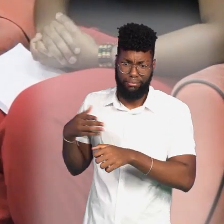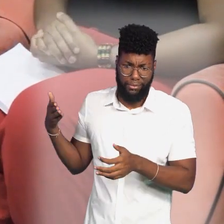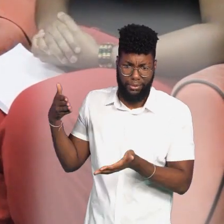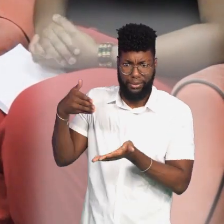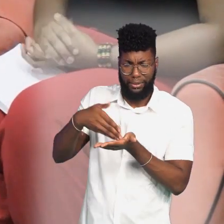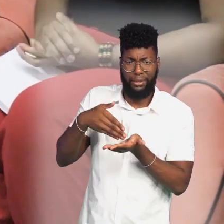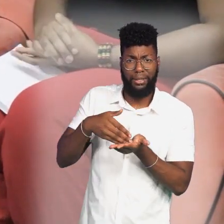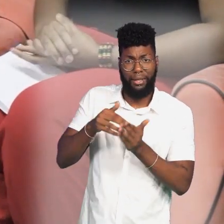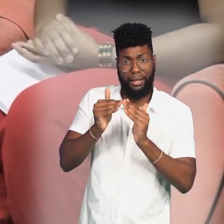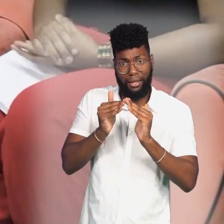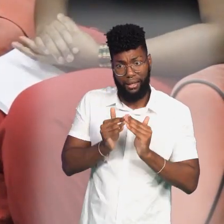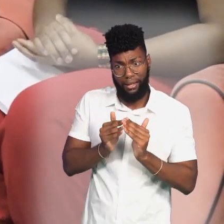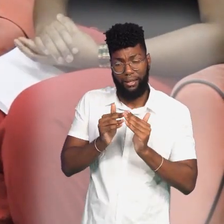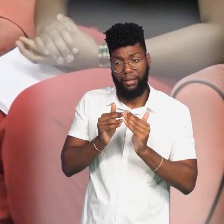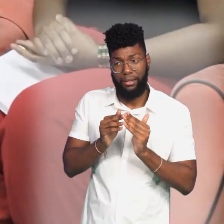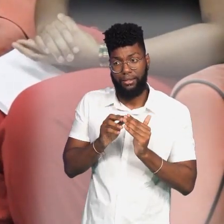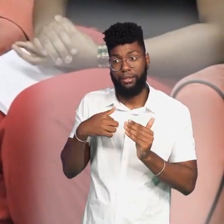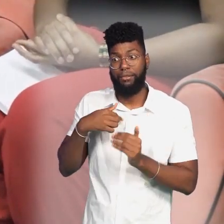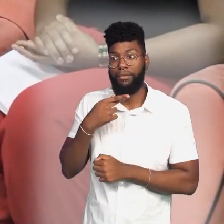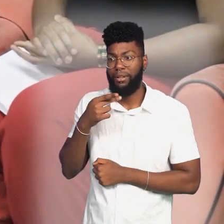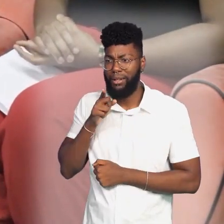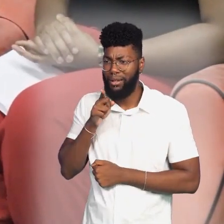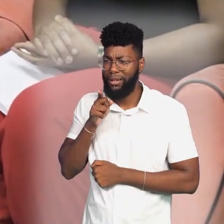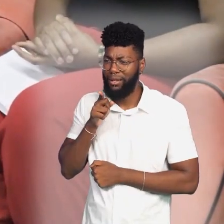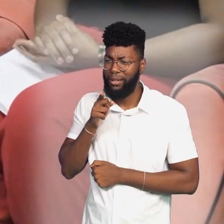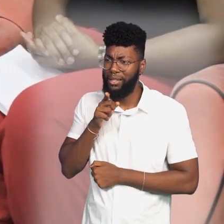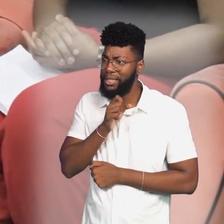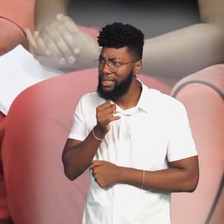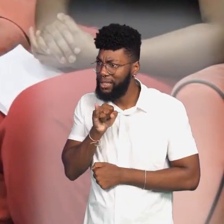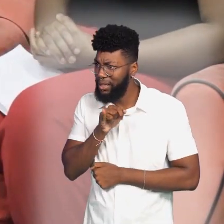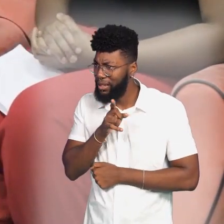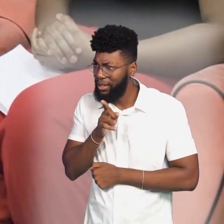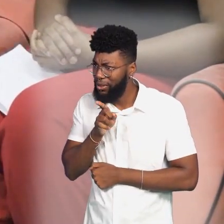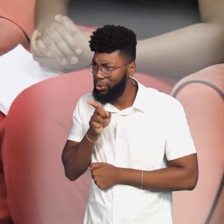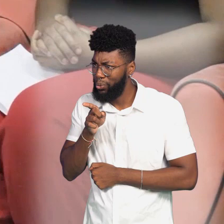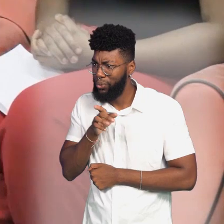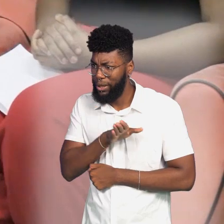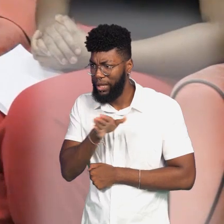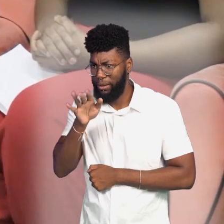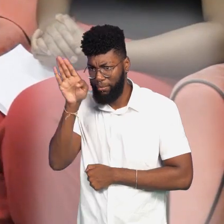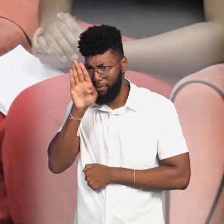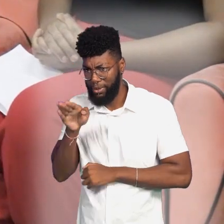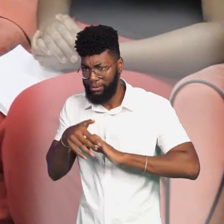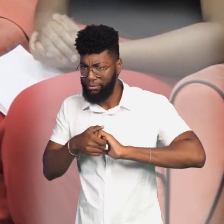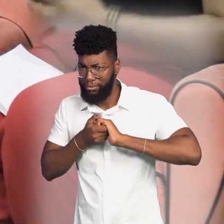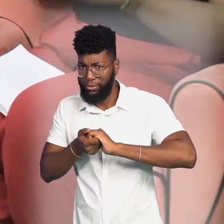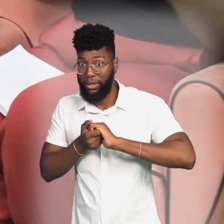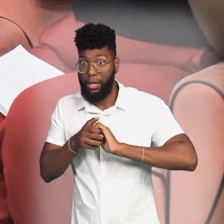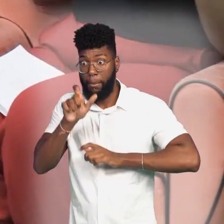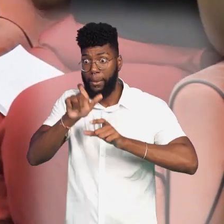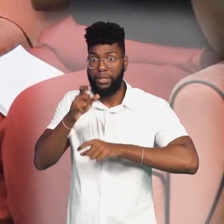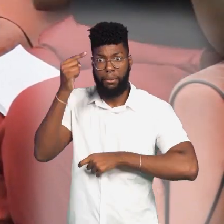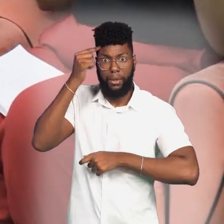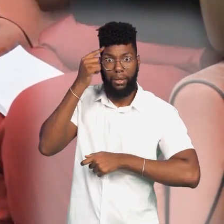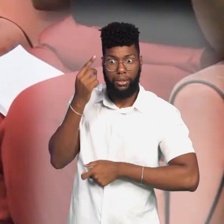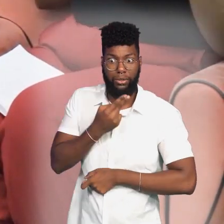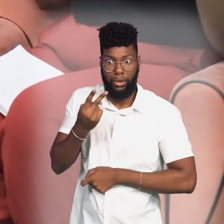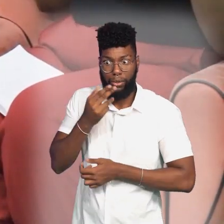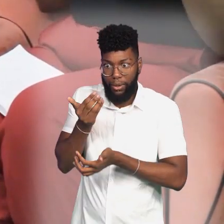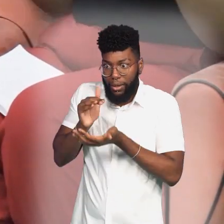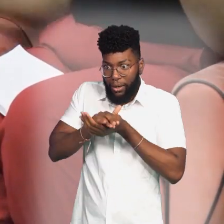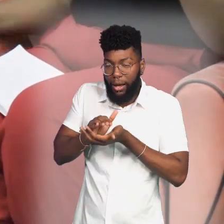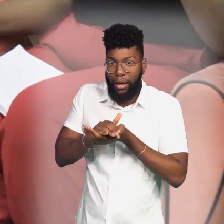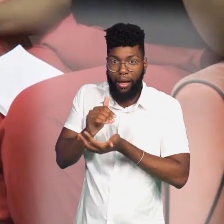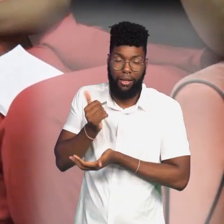foi no Brasil, ele ia achar que somos um casal. E, olha, ele riu tanto. Como só E aí